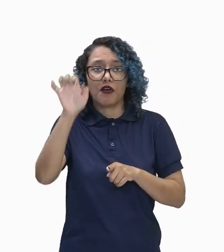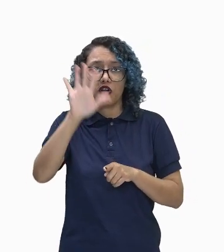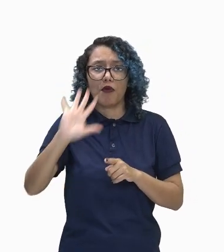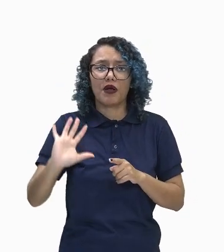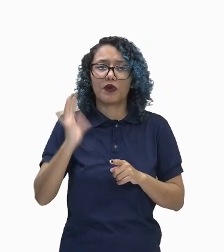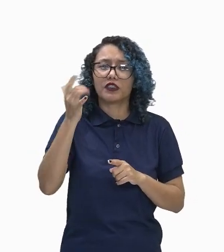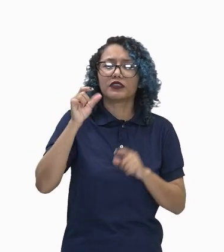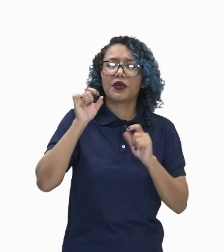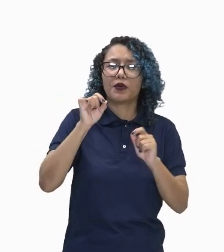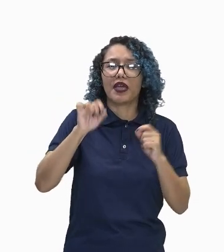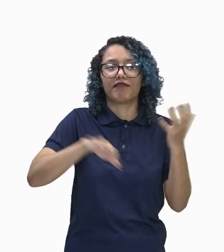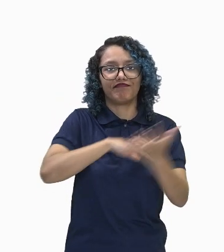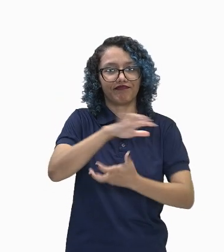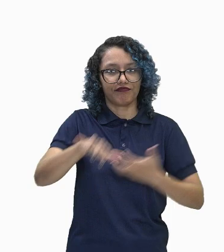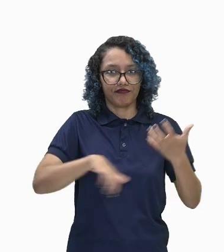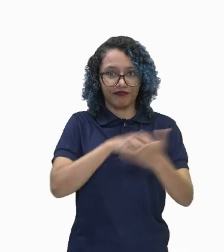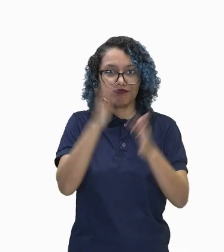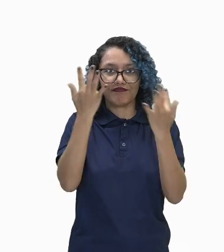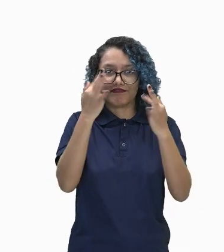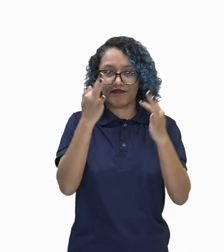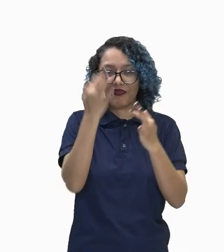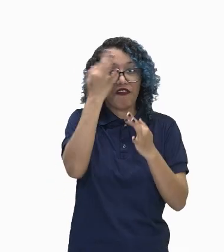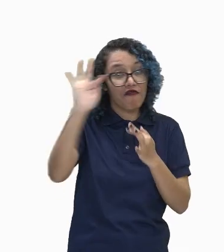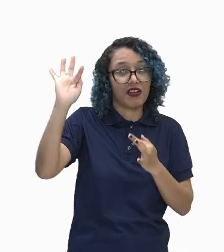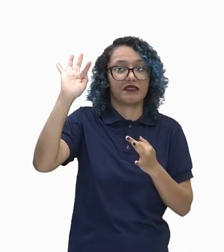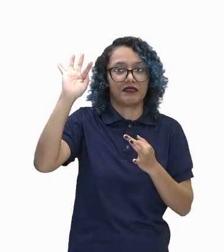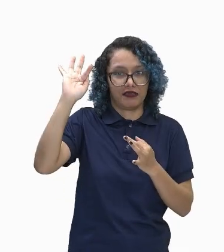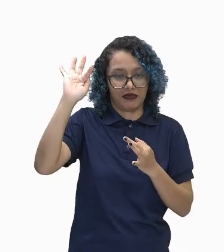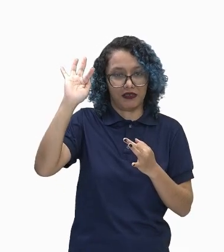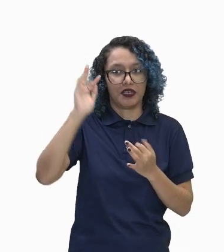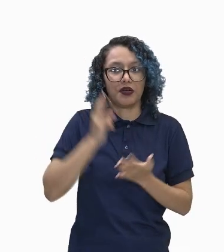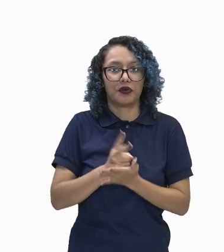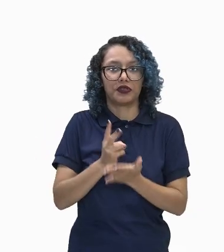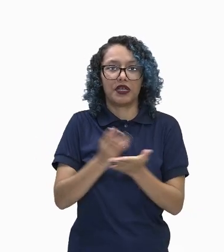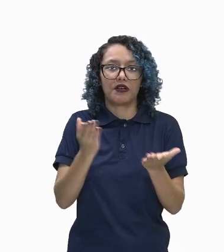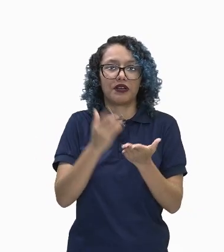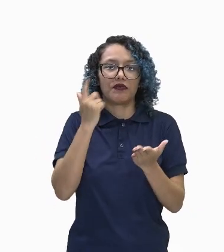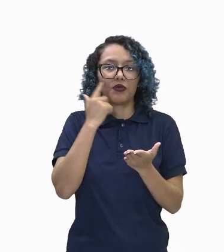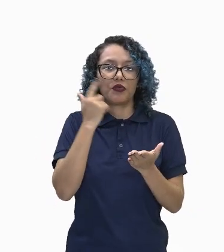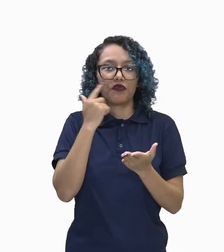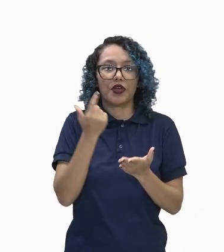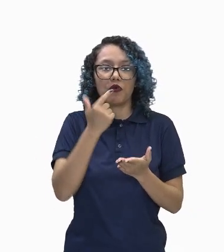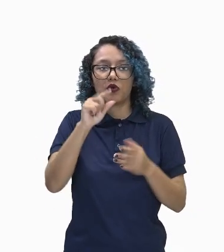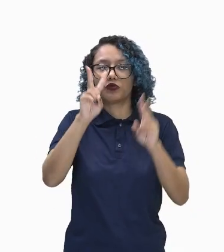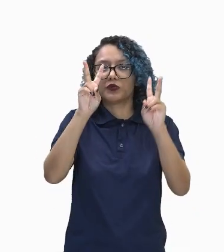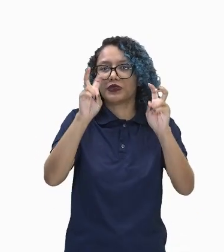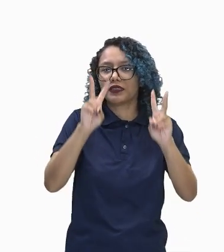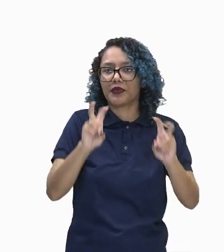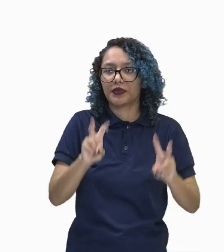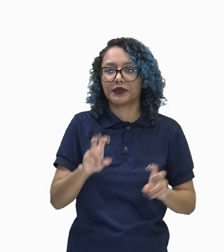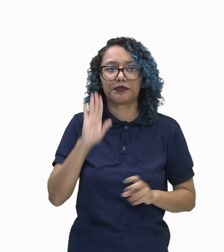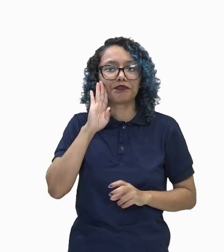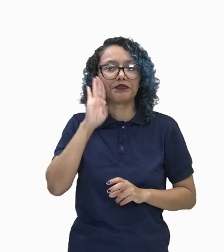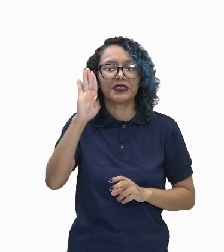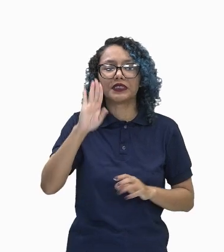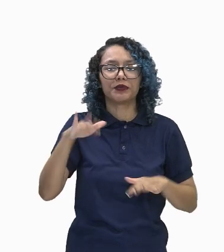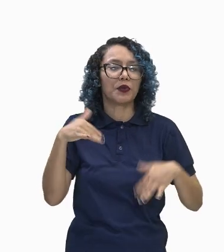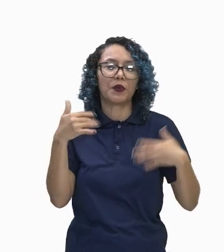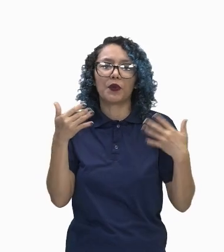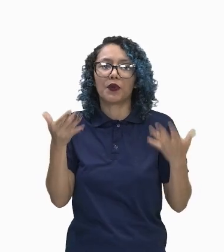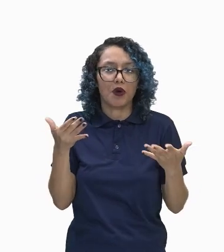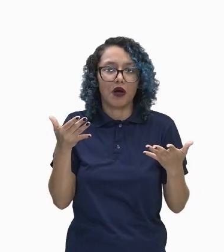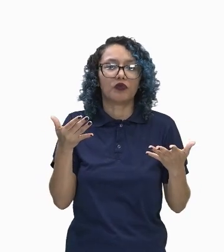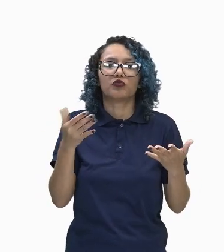a Revolução Francesa. E continuando, nós temos agora os temas principais. Os temas principais